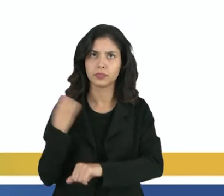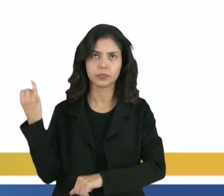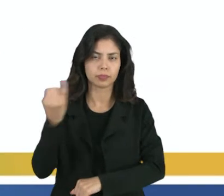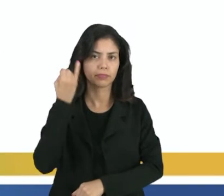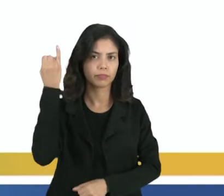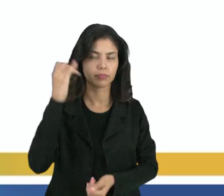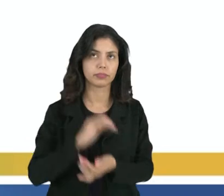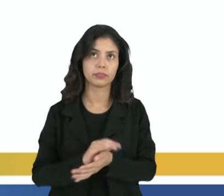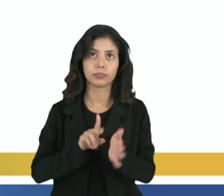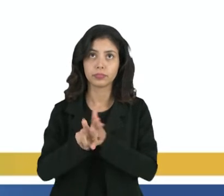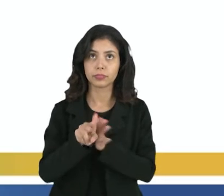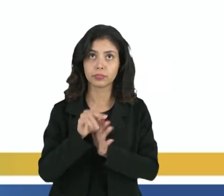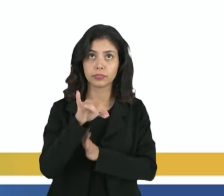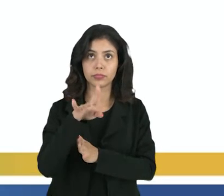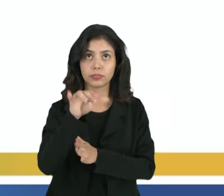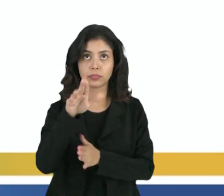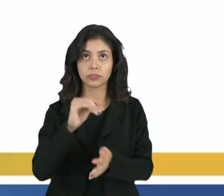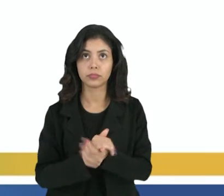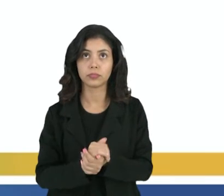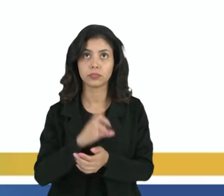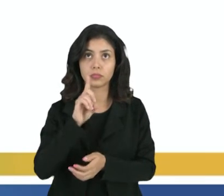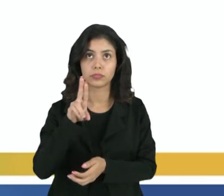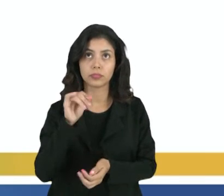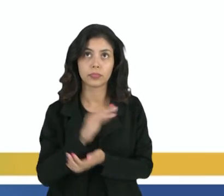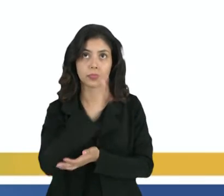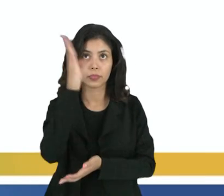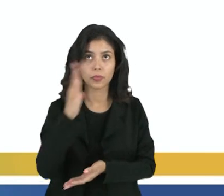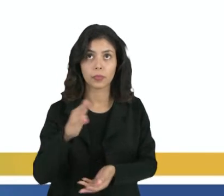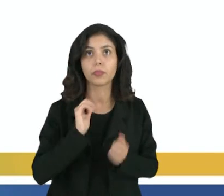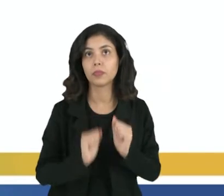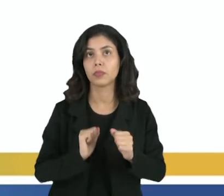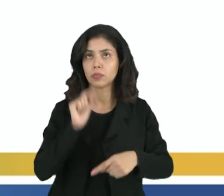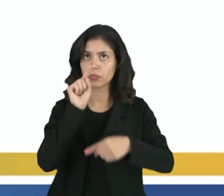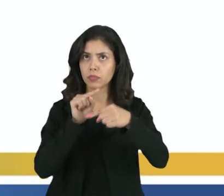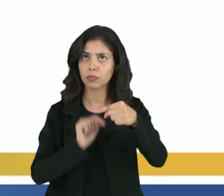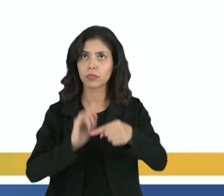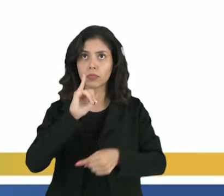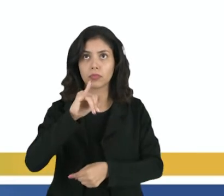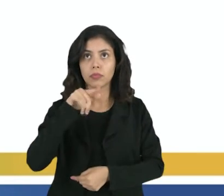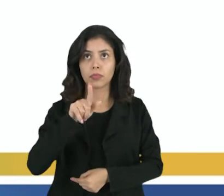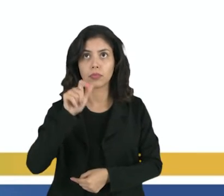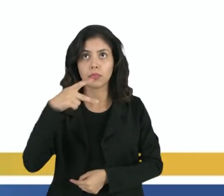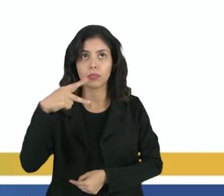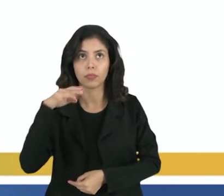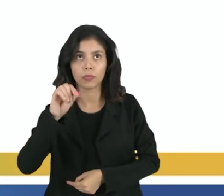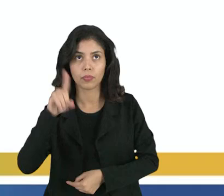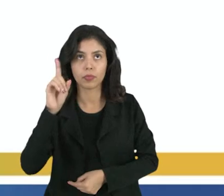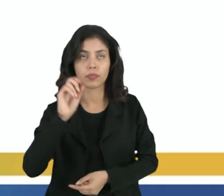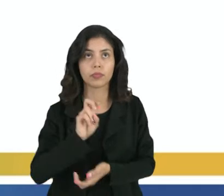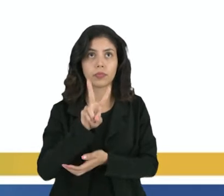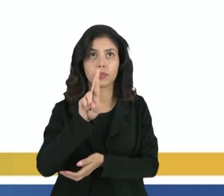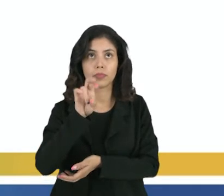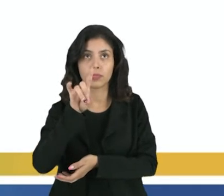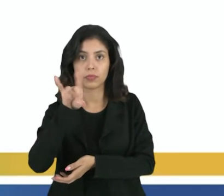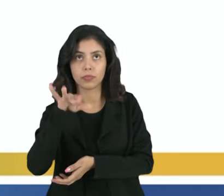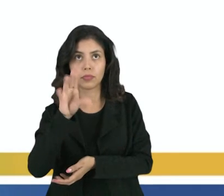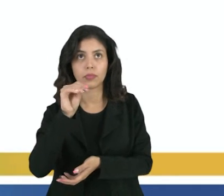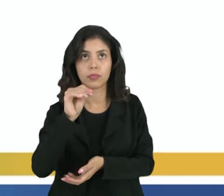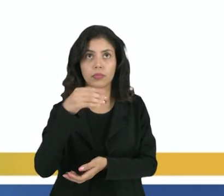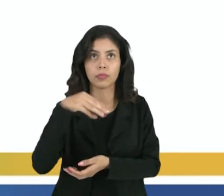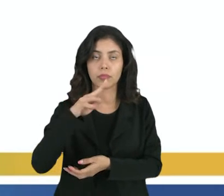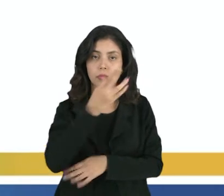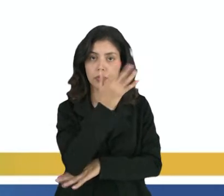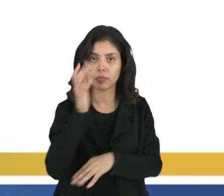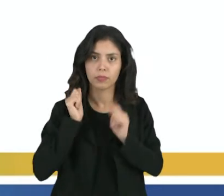vegetação desse importante bioma, domínio brasileiro, pode ser subdividido em igapó, várzea